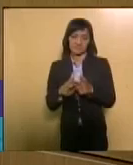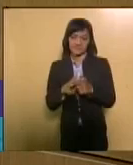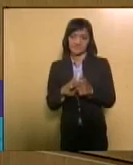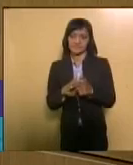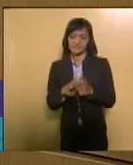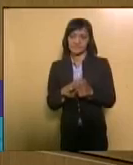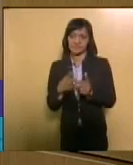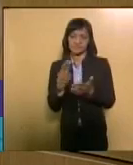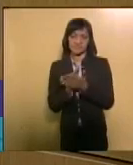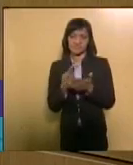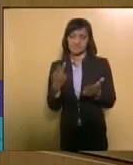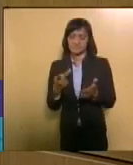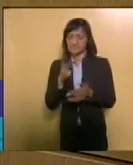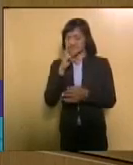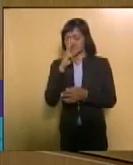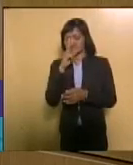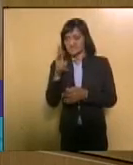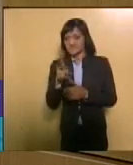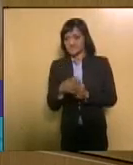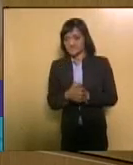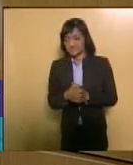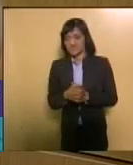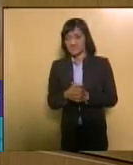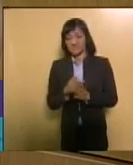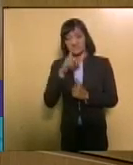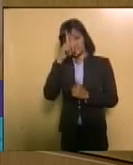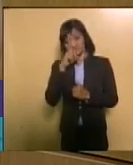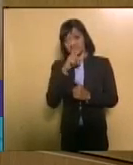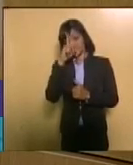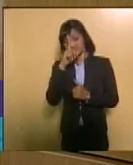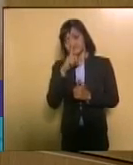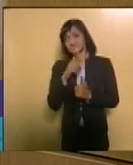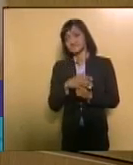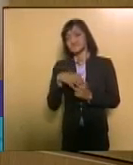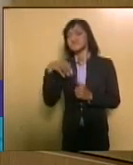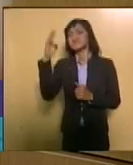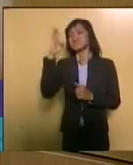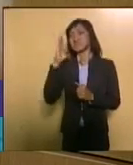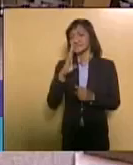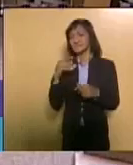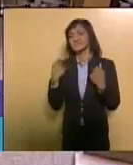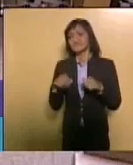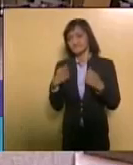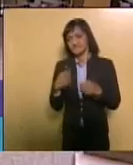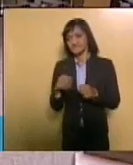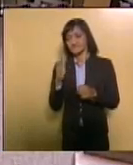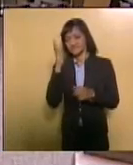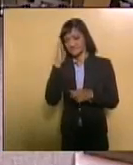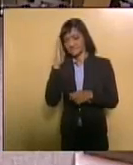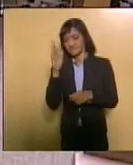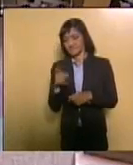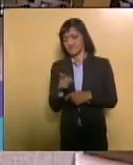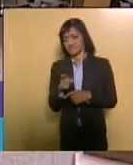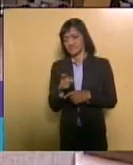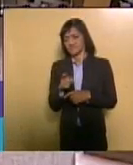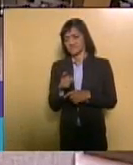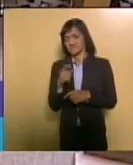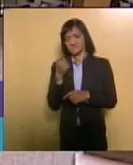eh gigantescos é muito grave isso é algo que o Brasil precisa enfrentar e não precisa